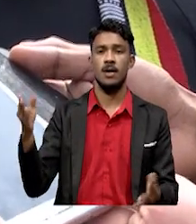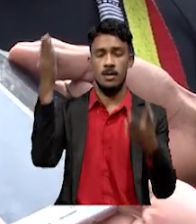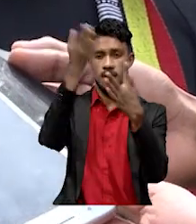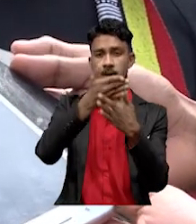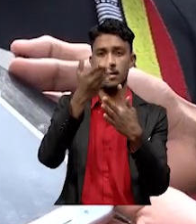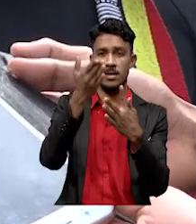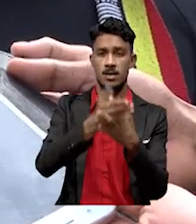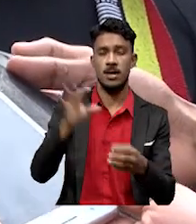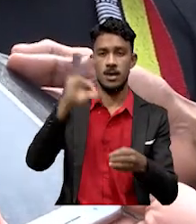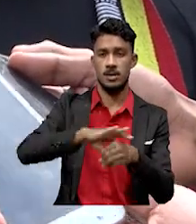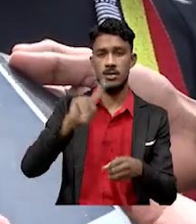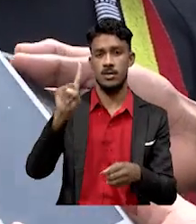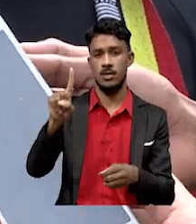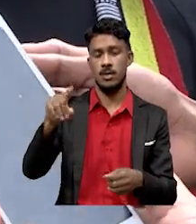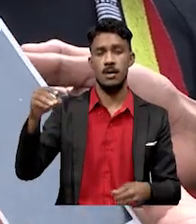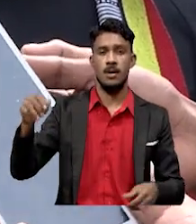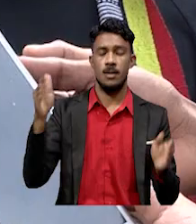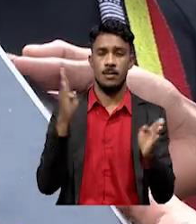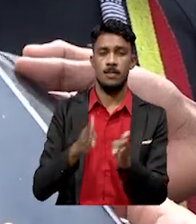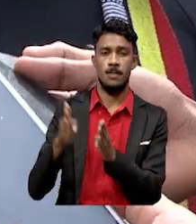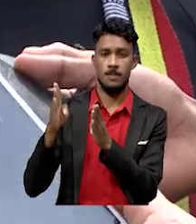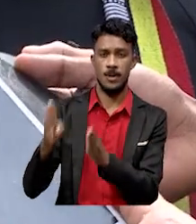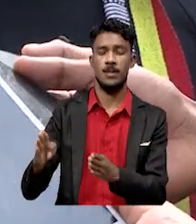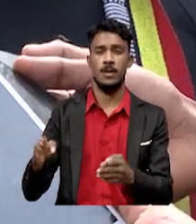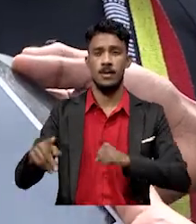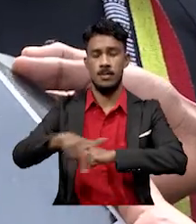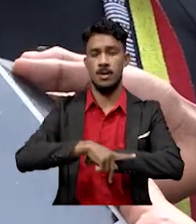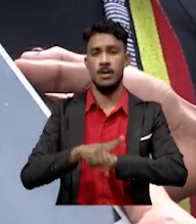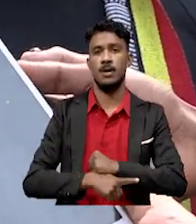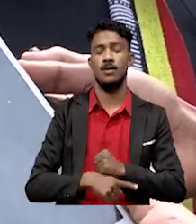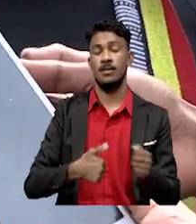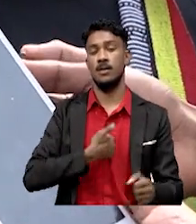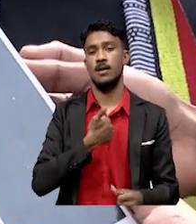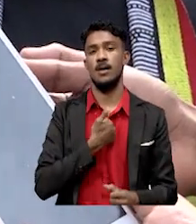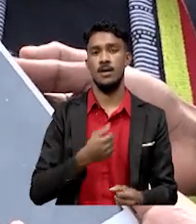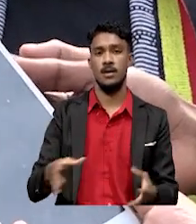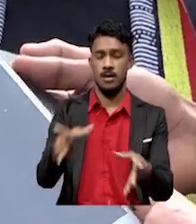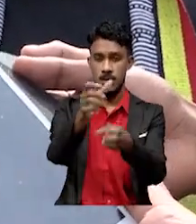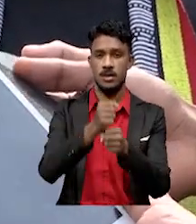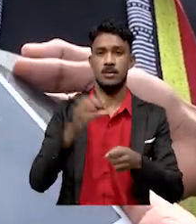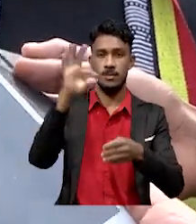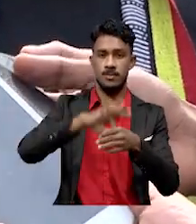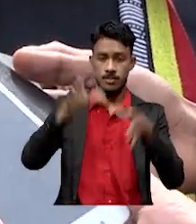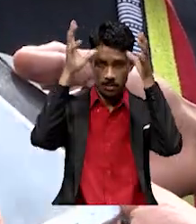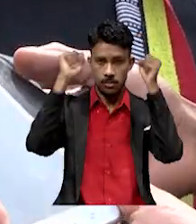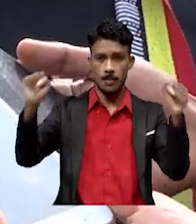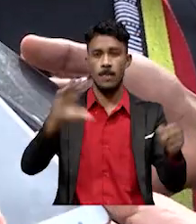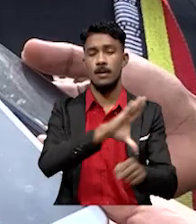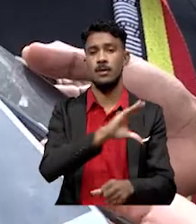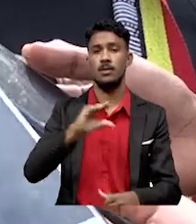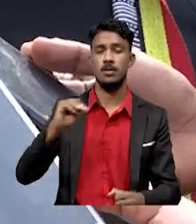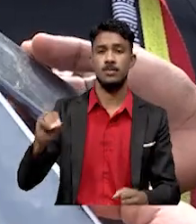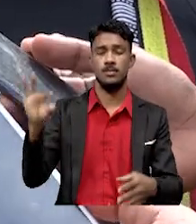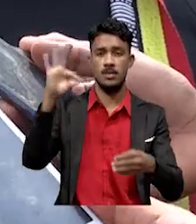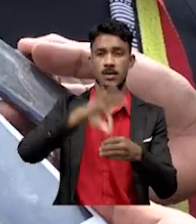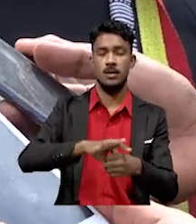ida kon certeza partidu tin ser parparaan. Atu nune bel simu eleison presidente republika emos eleison ba eleison geral